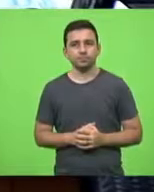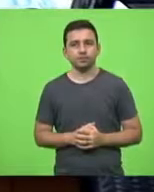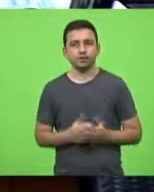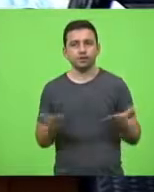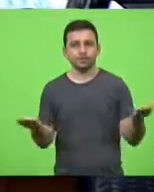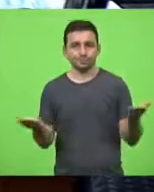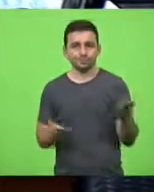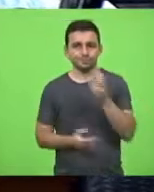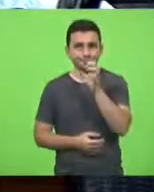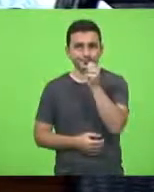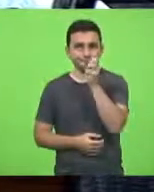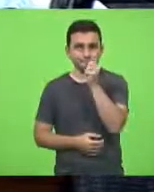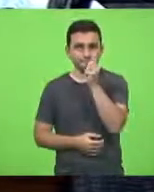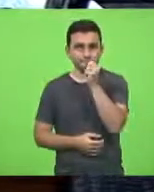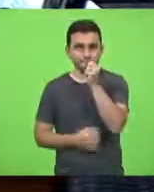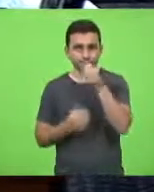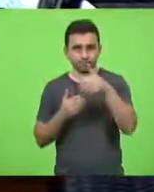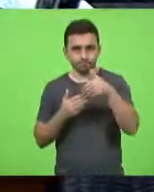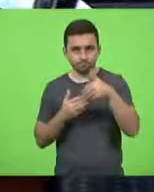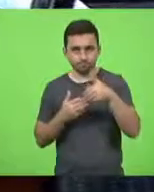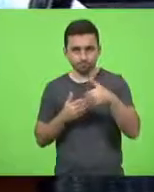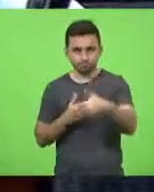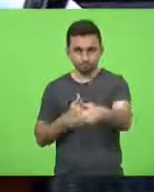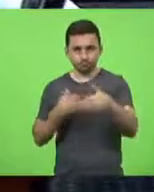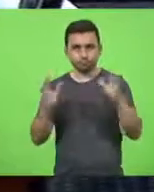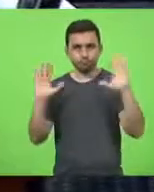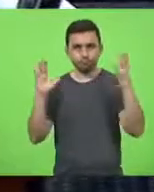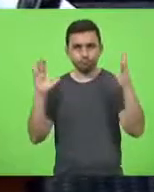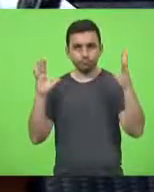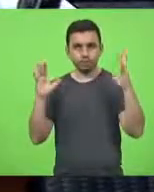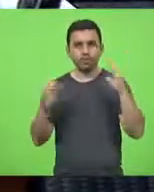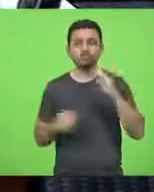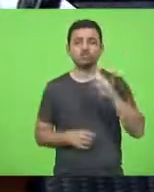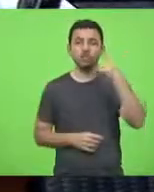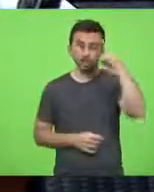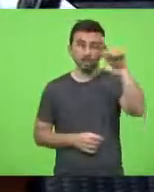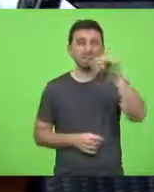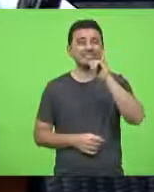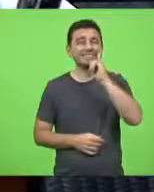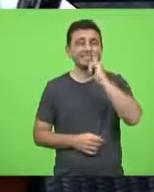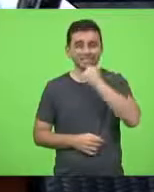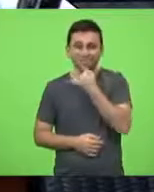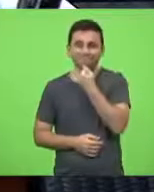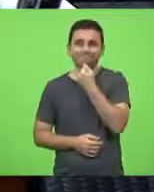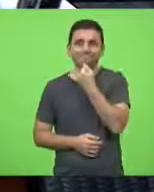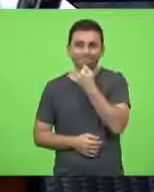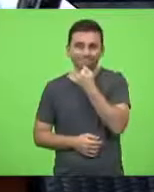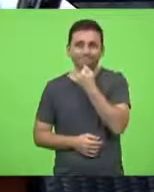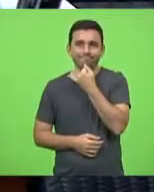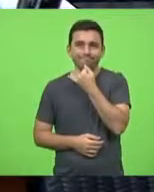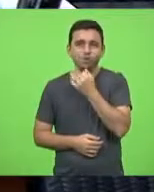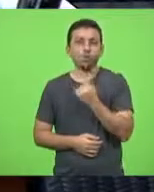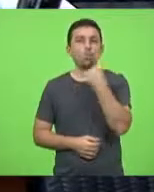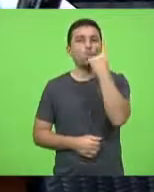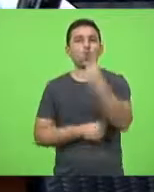Santa Catarina comemora uma data muito triste. Nós vamos completar um